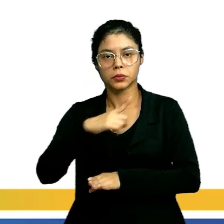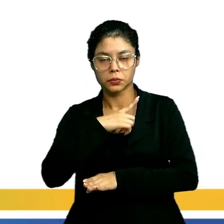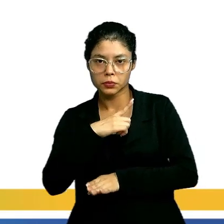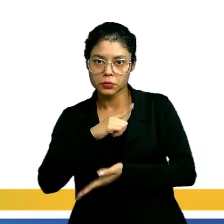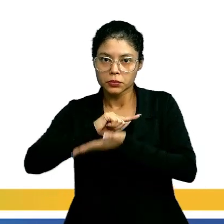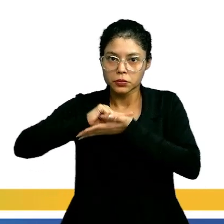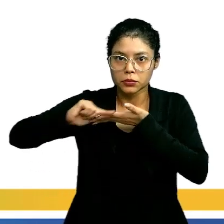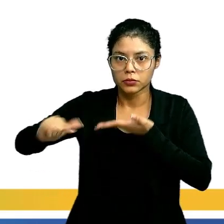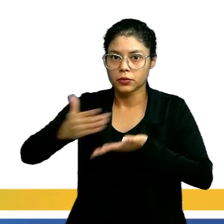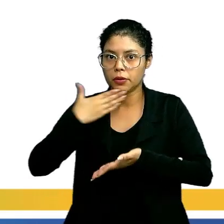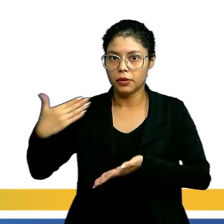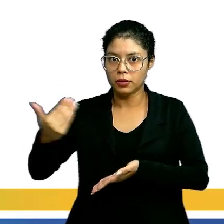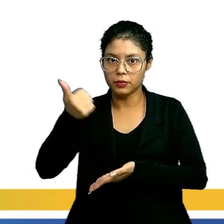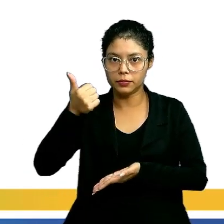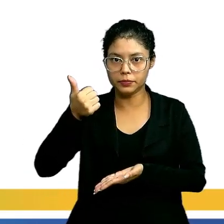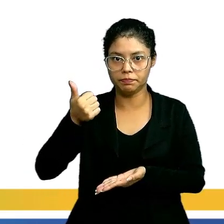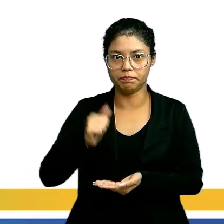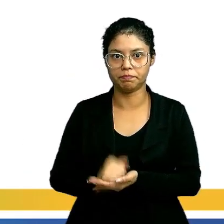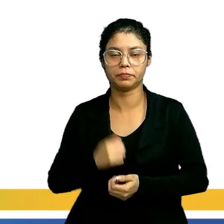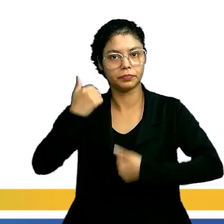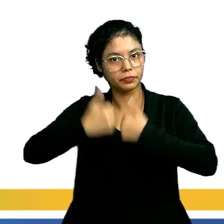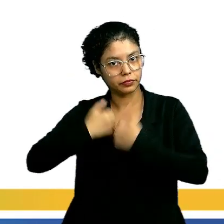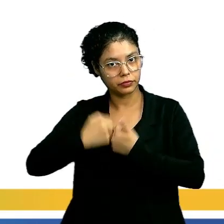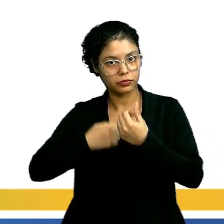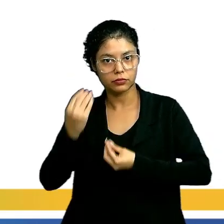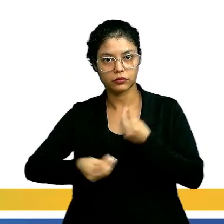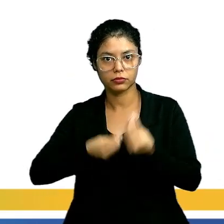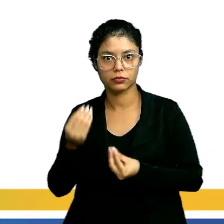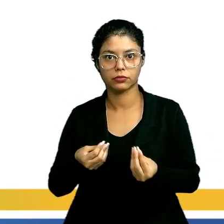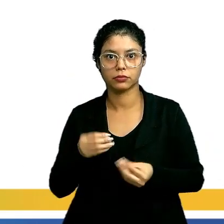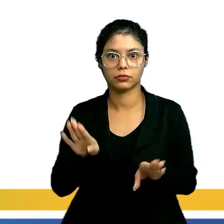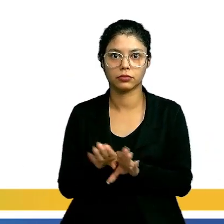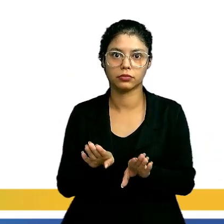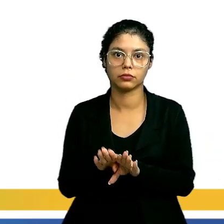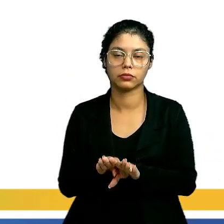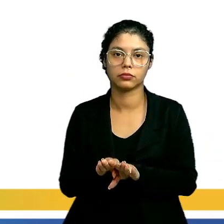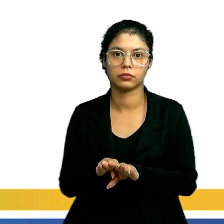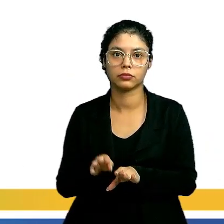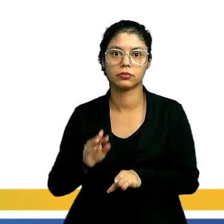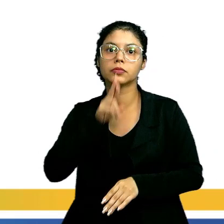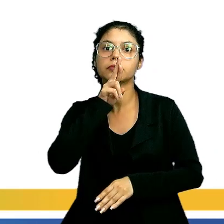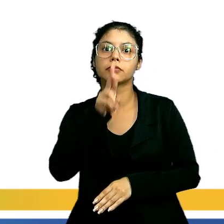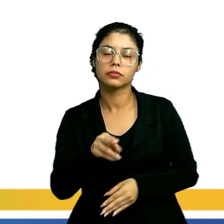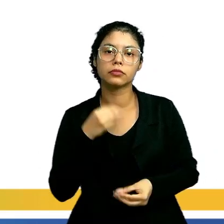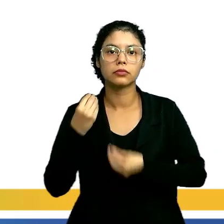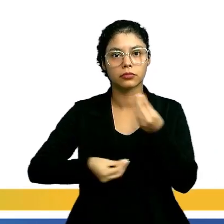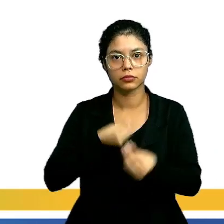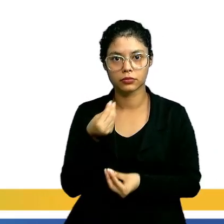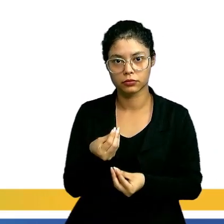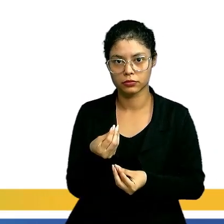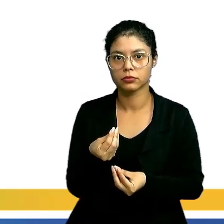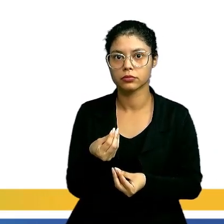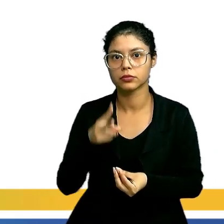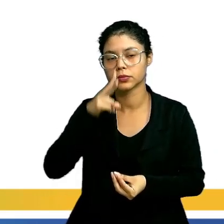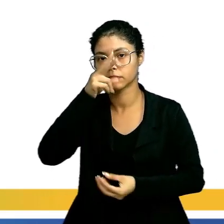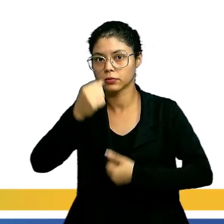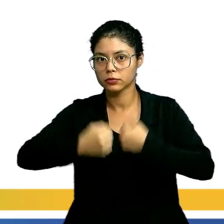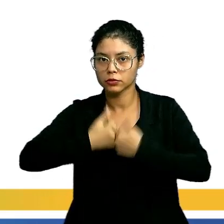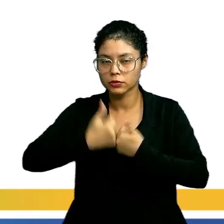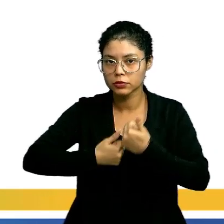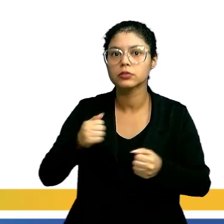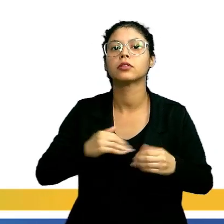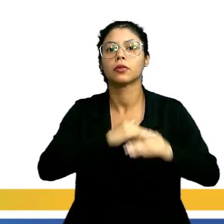no deslizamento que essa força de atrito, como vimos, ela pode ser calculada como sendo força de